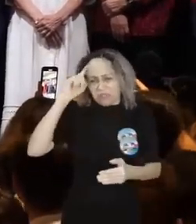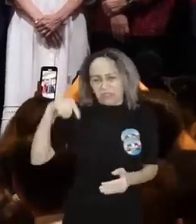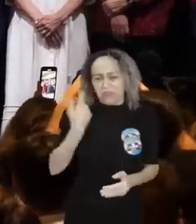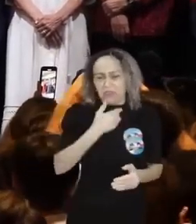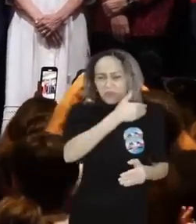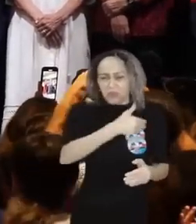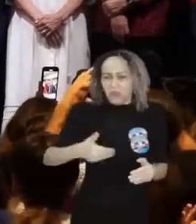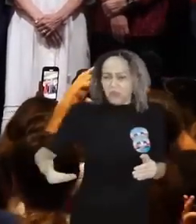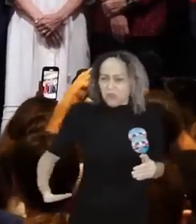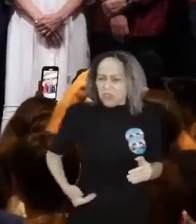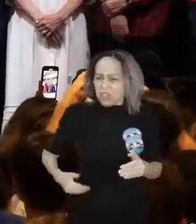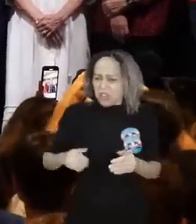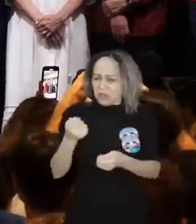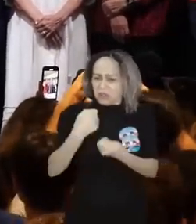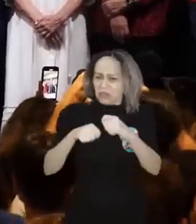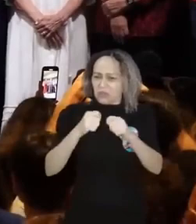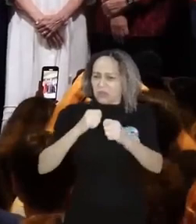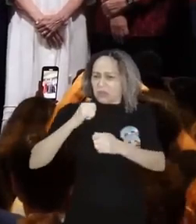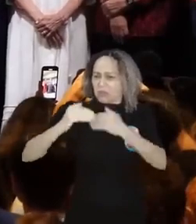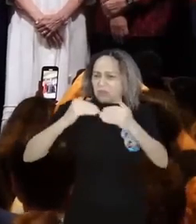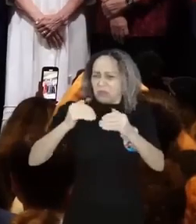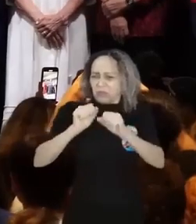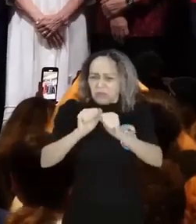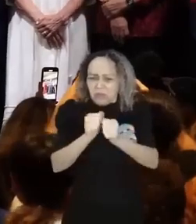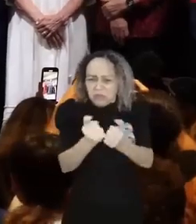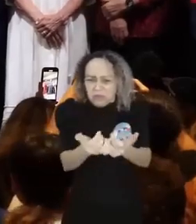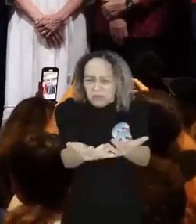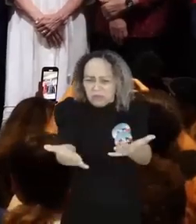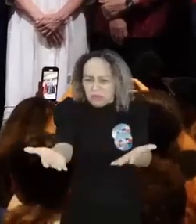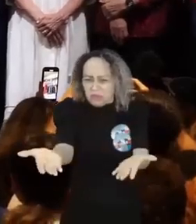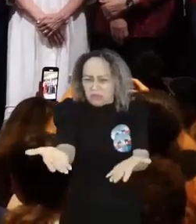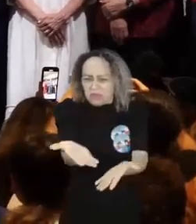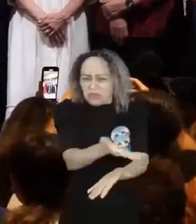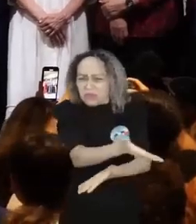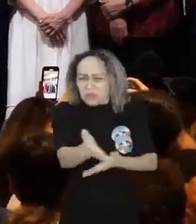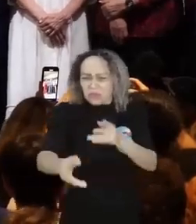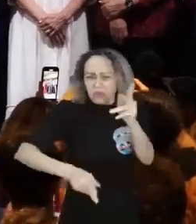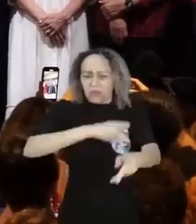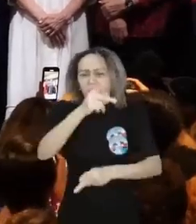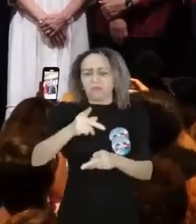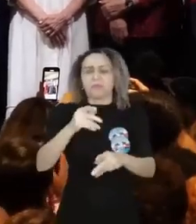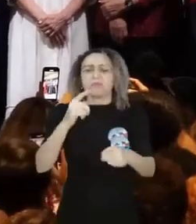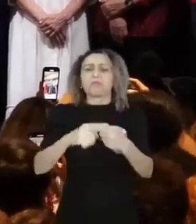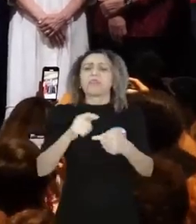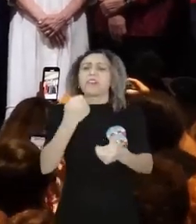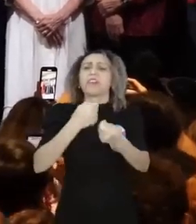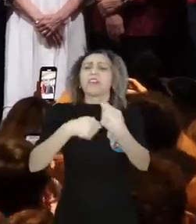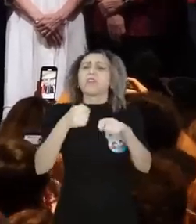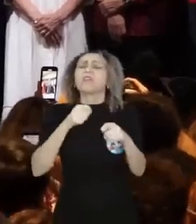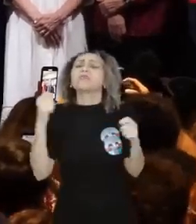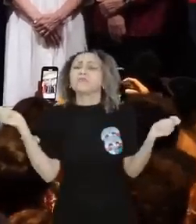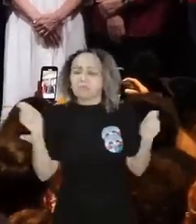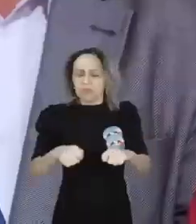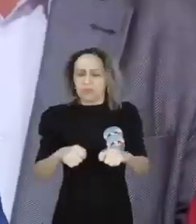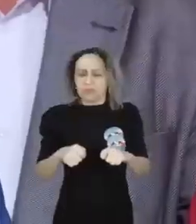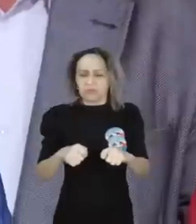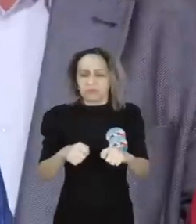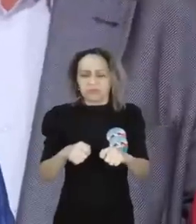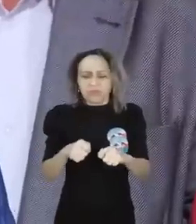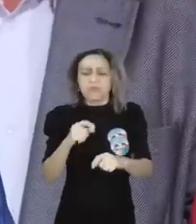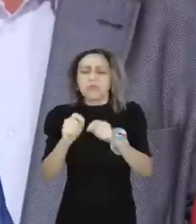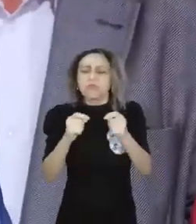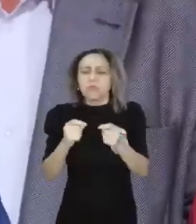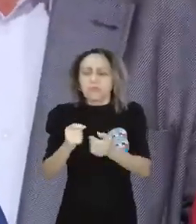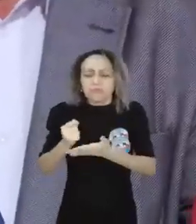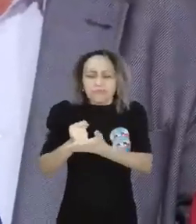econômico, repartido entre toda a população, porque é assim que a economia deve funcionar, como instrumento para melhorar a